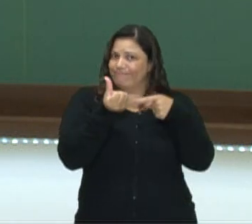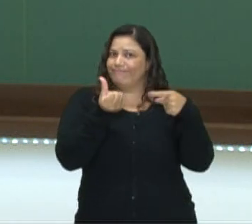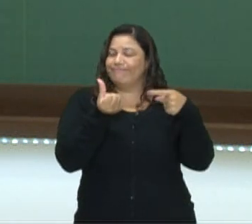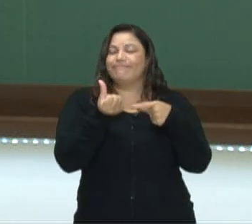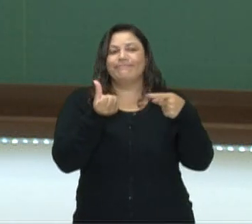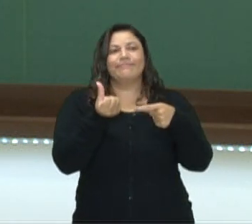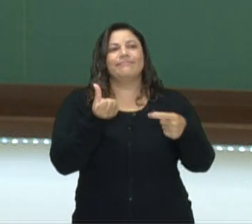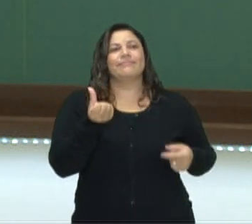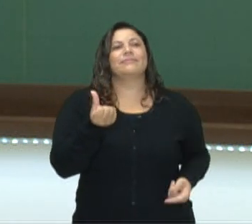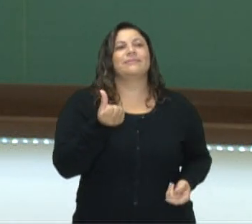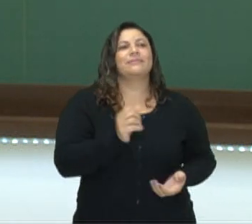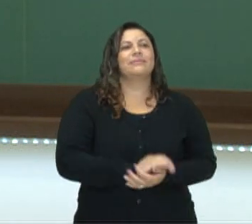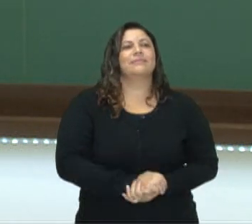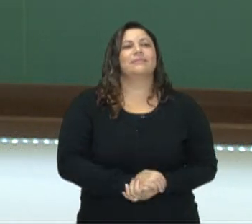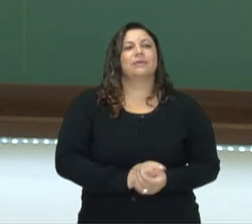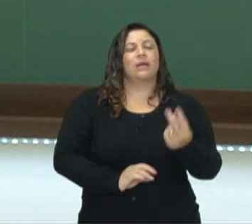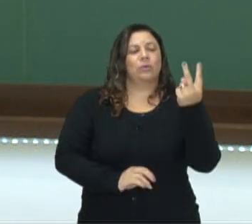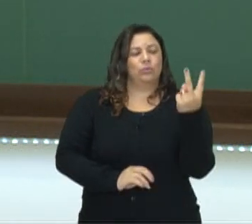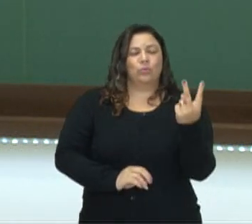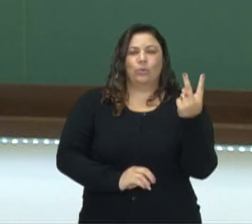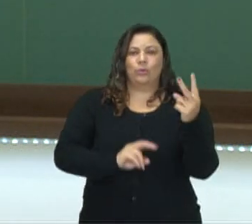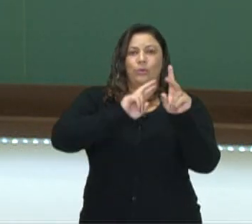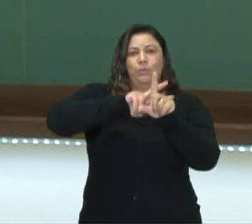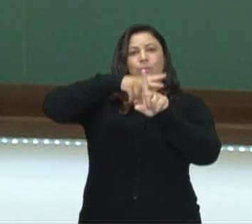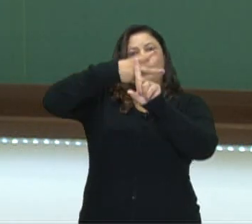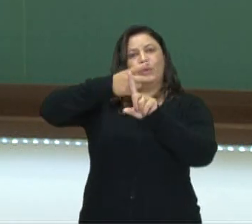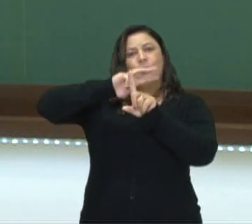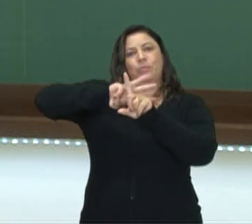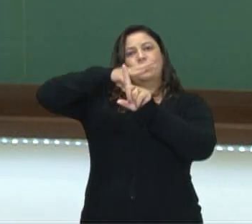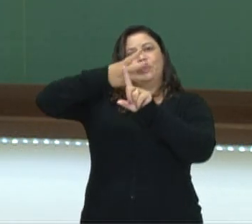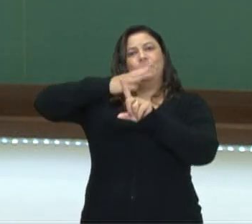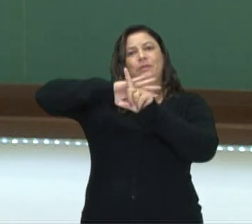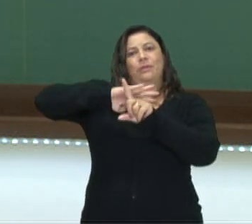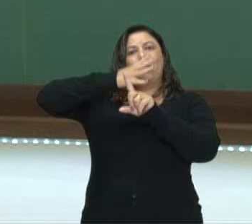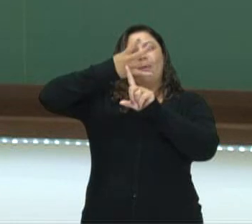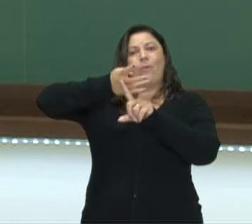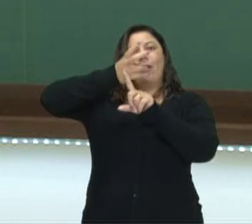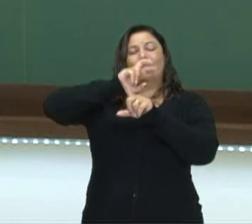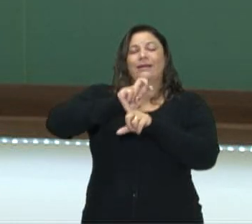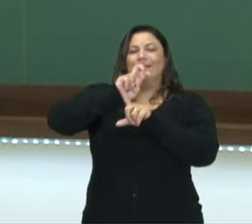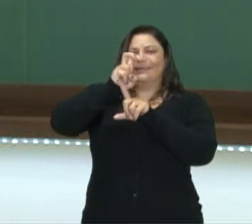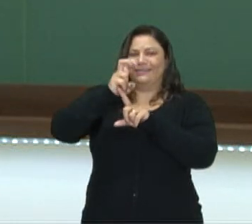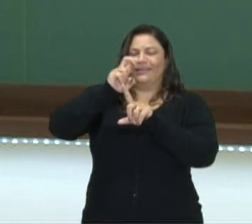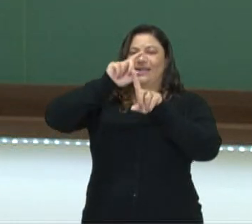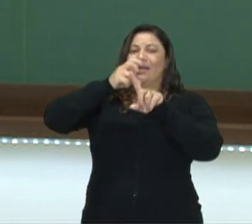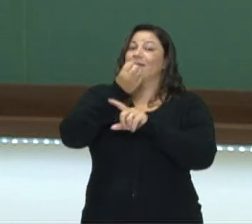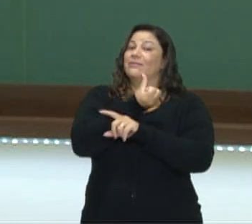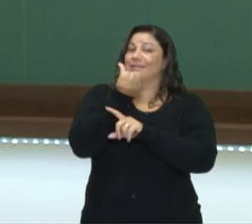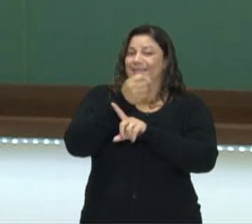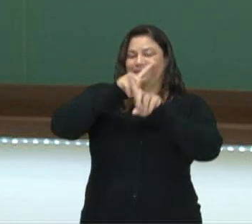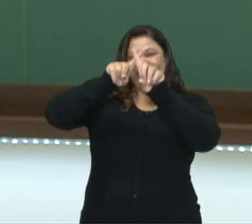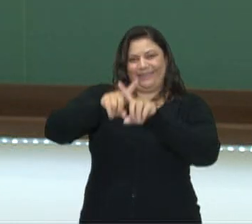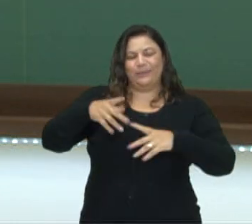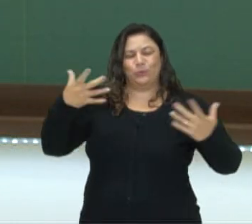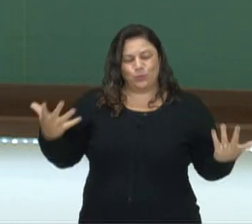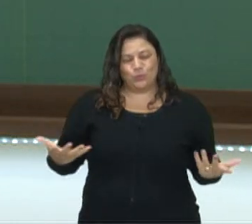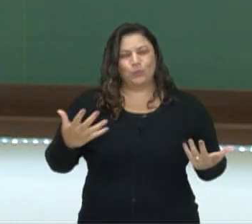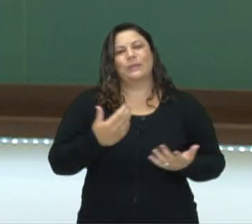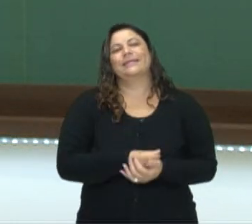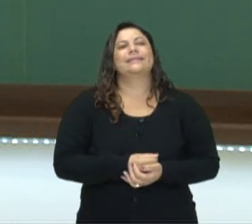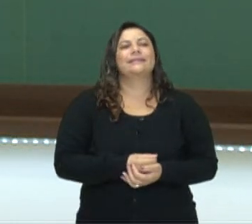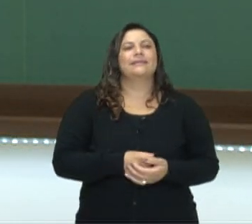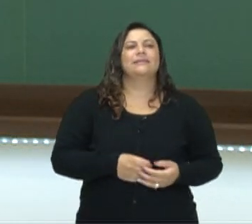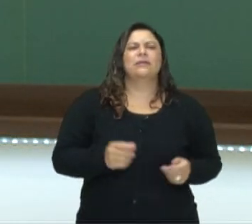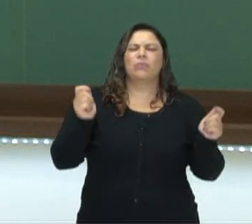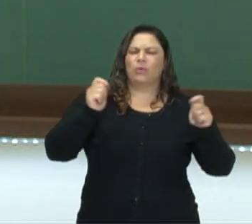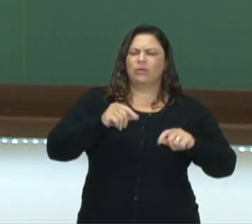certo? Então, eu tenho o dobro, o triplo, o quádruplo, o quíntuplo e o sextuplo do 6. Então, eu posso